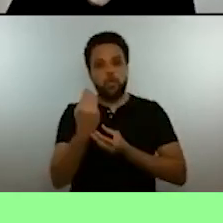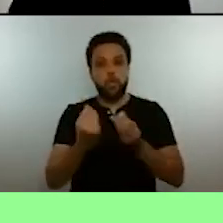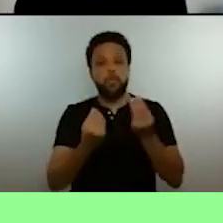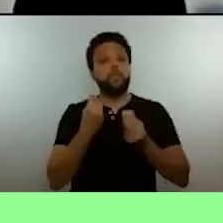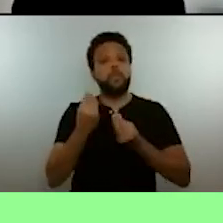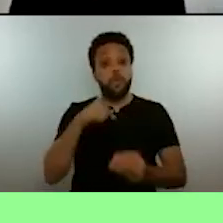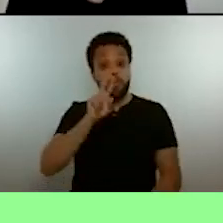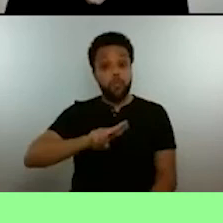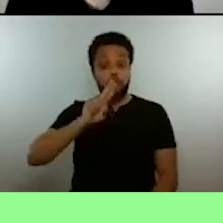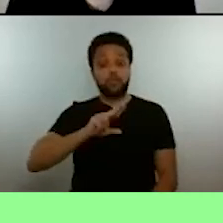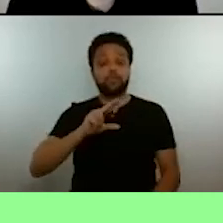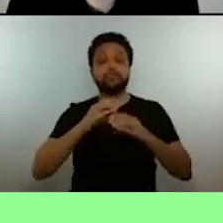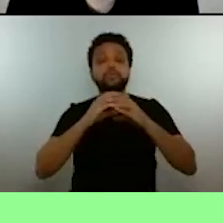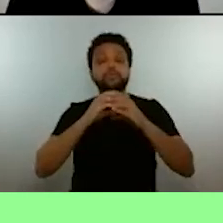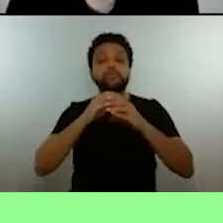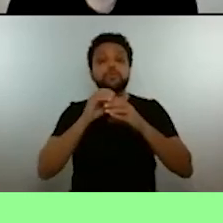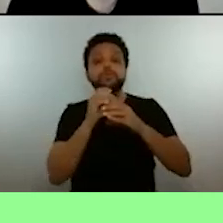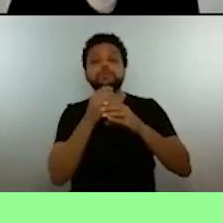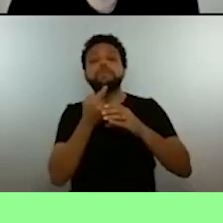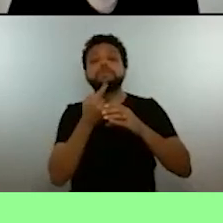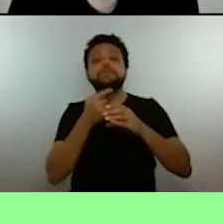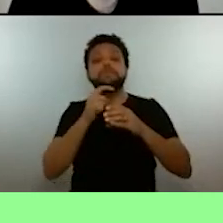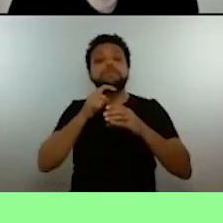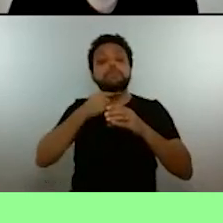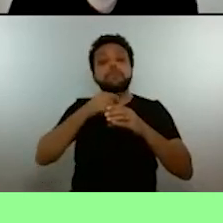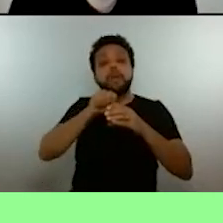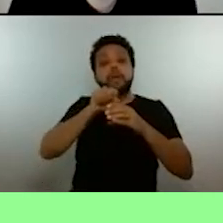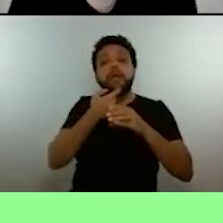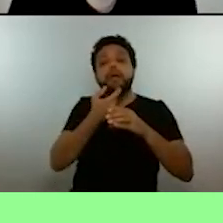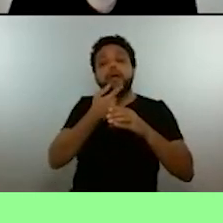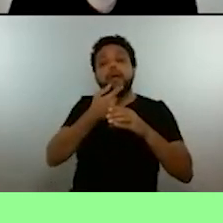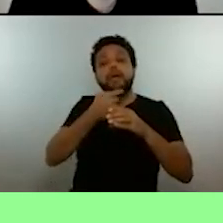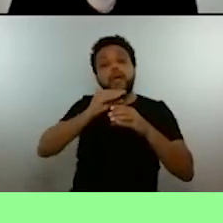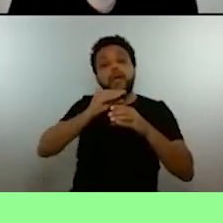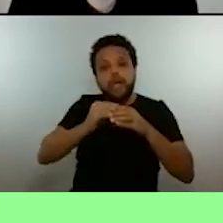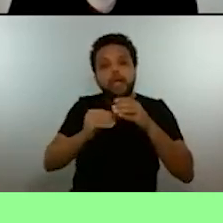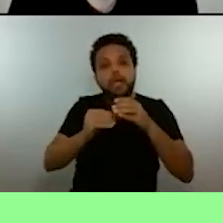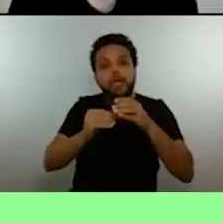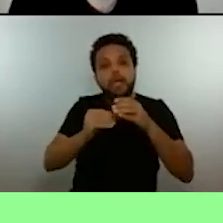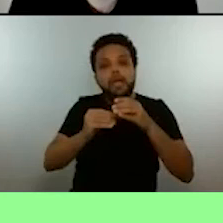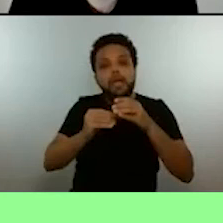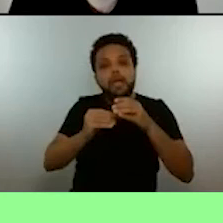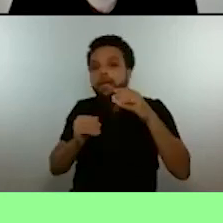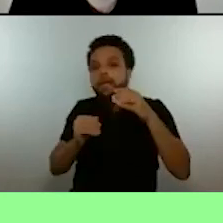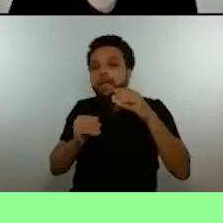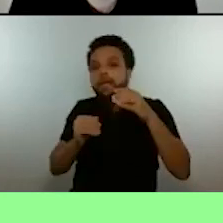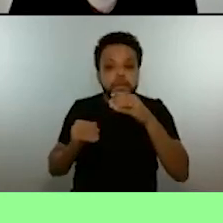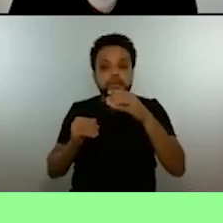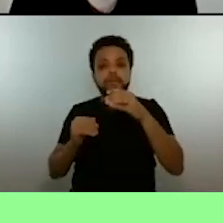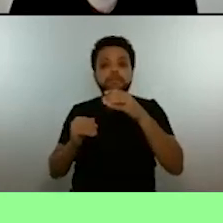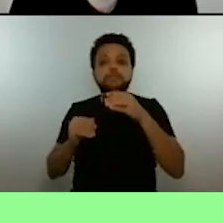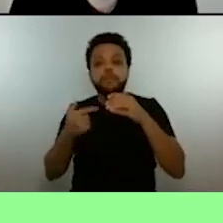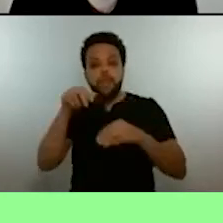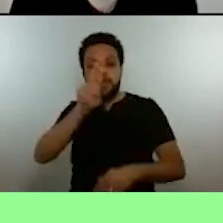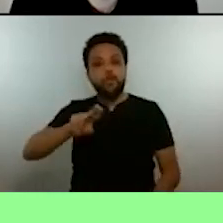uso a interface ali com o queixo mesmo. E eles falam, Lili, vamos criar um plugin, me fala o